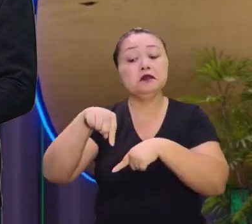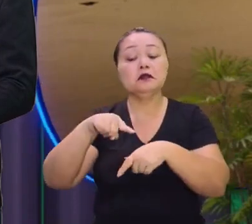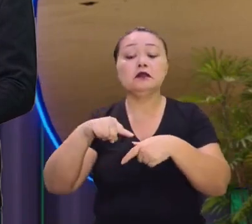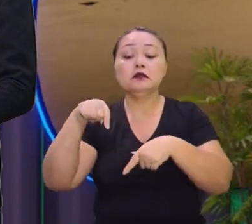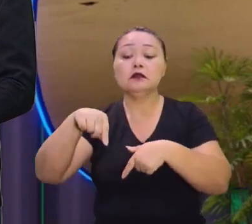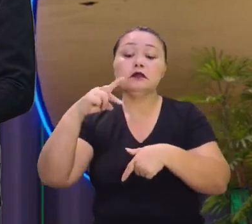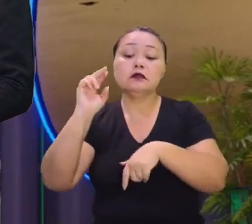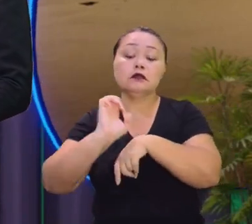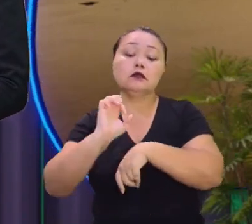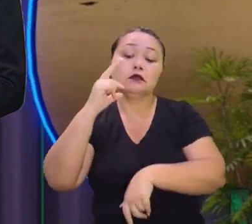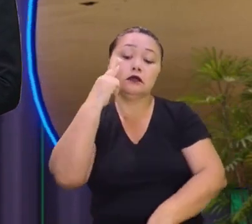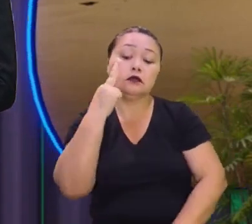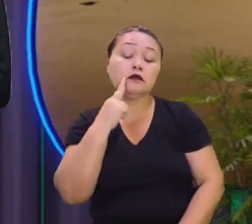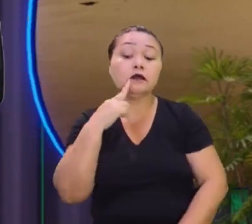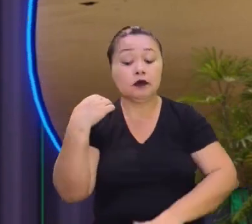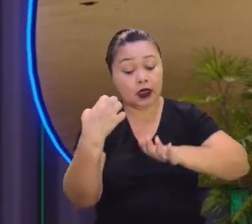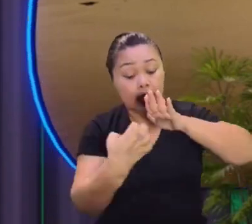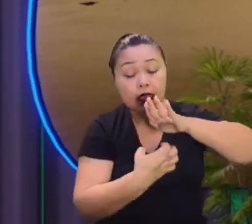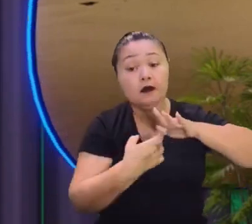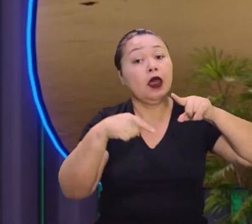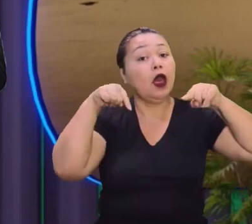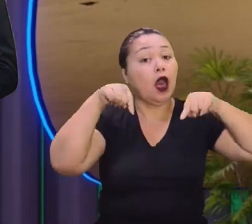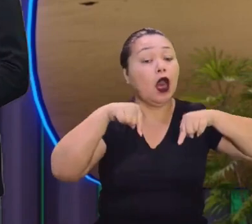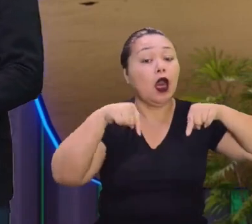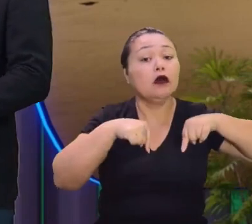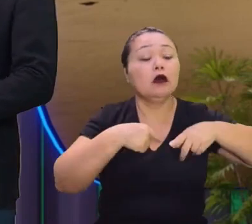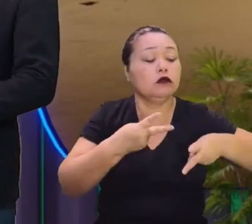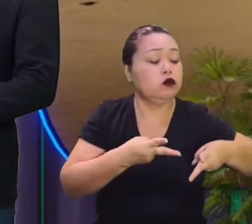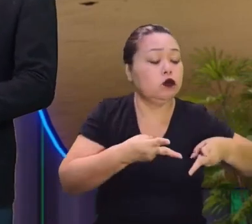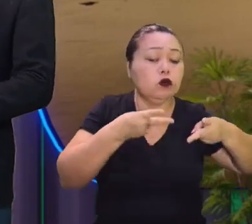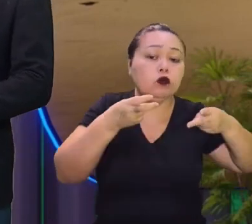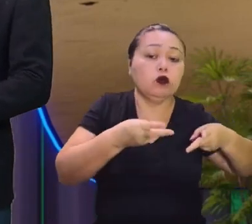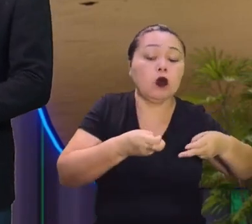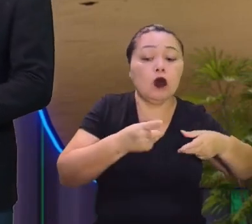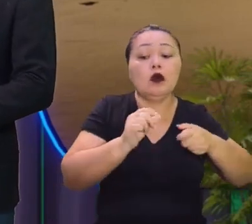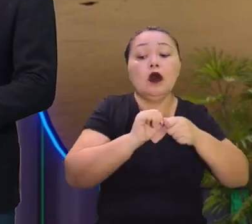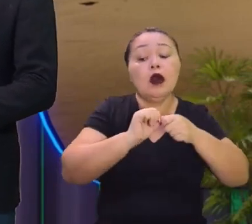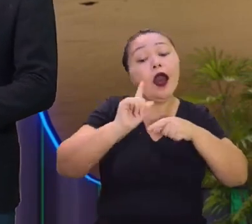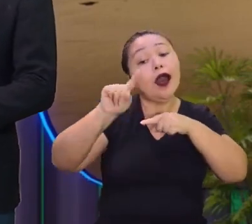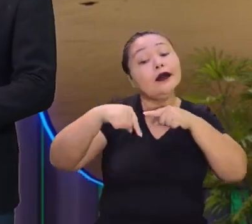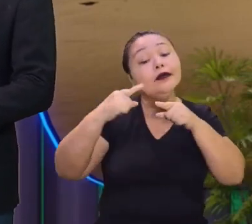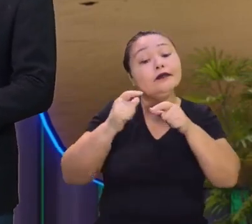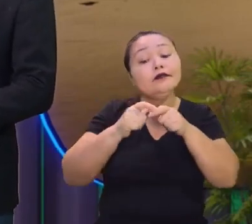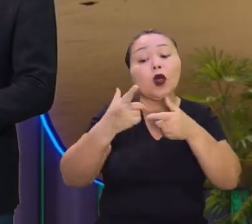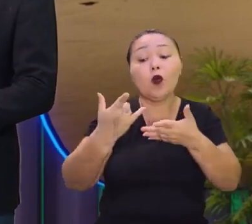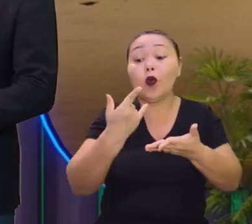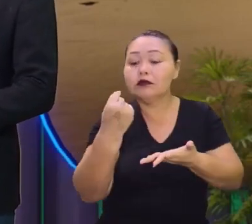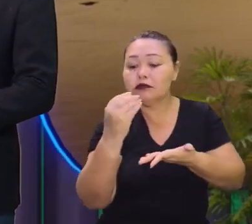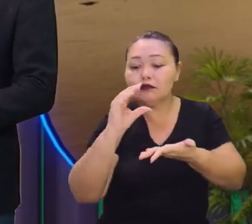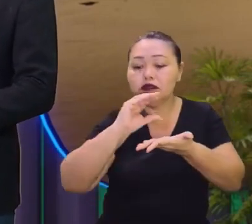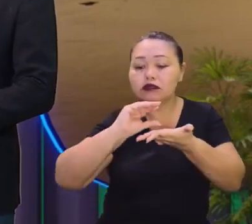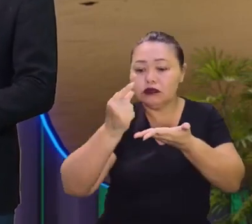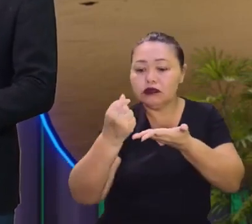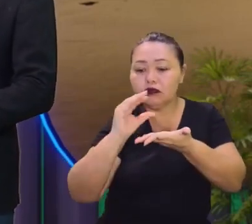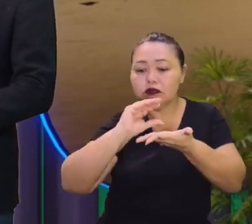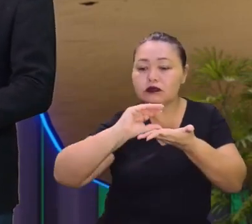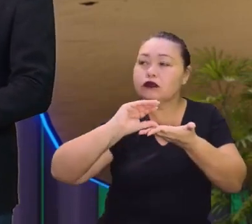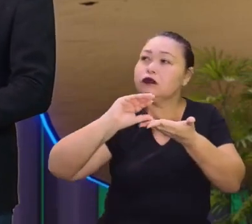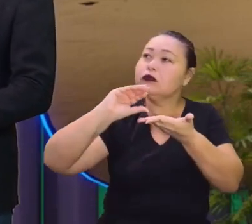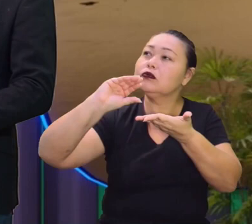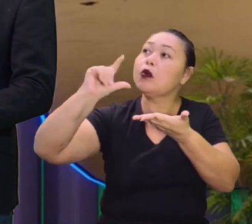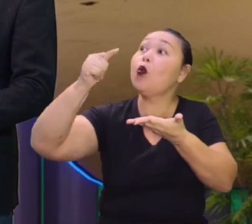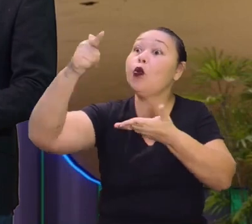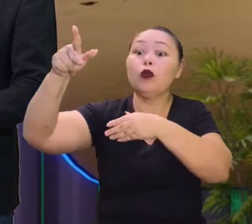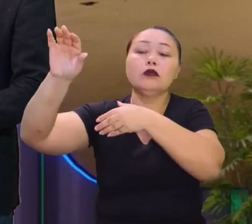aqui em Rondônia. As empresas agora começaram a explorar essas empresas de fora e maior parte dos lucros